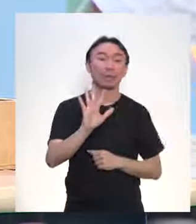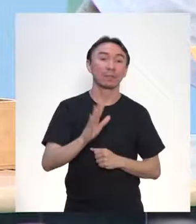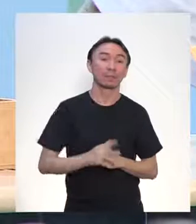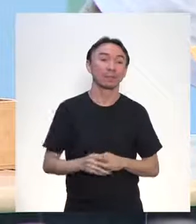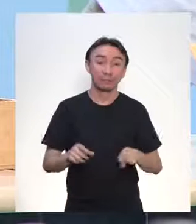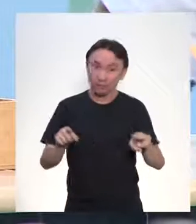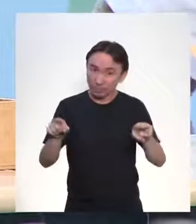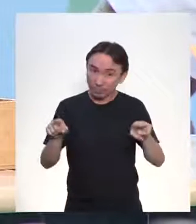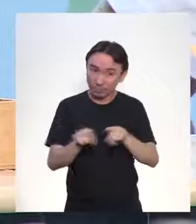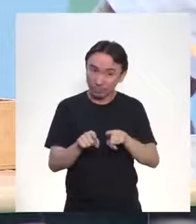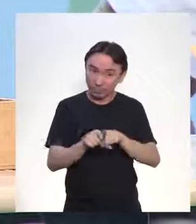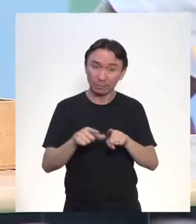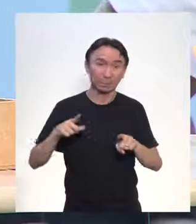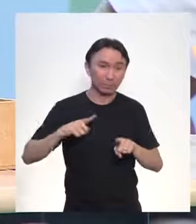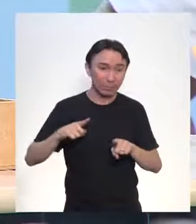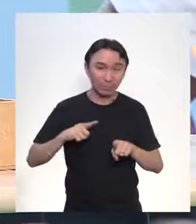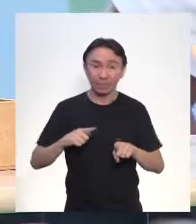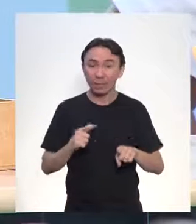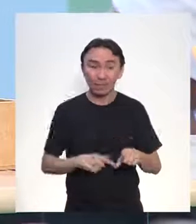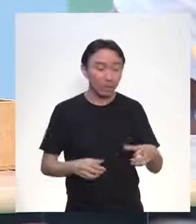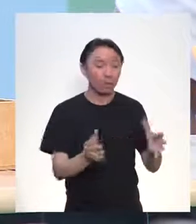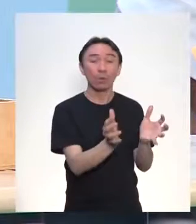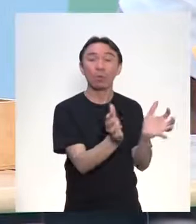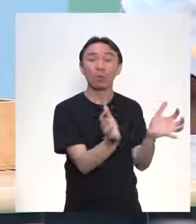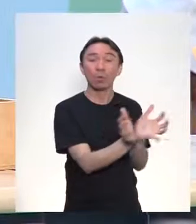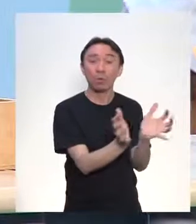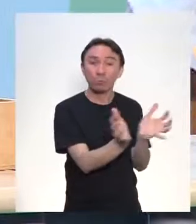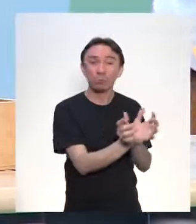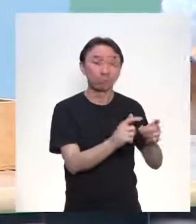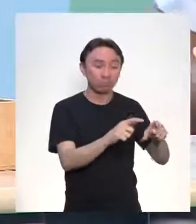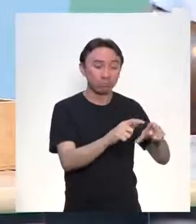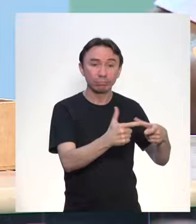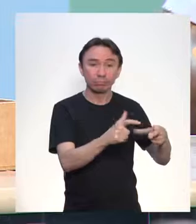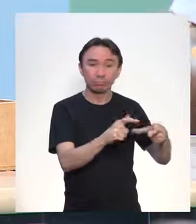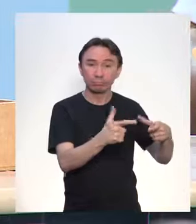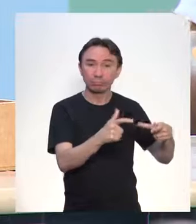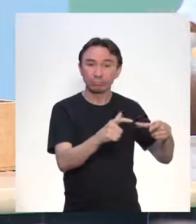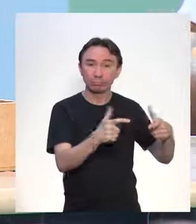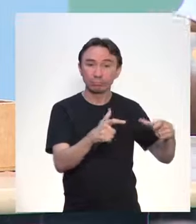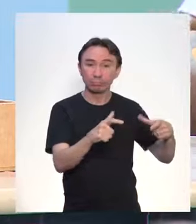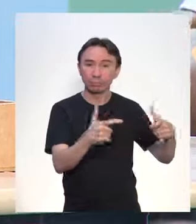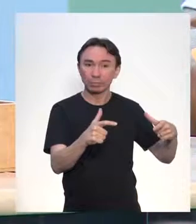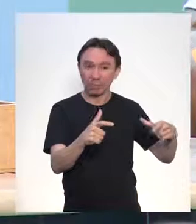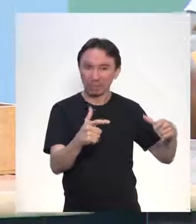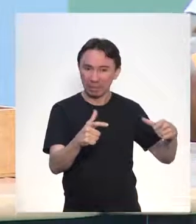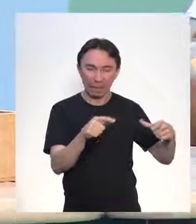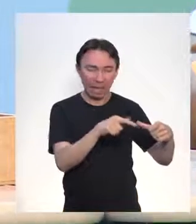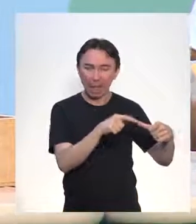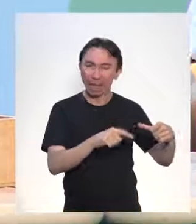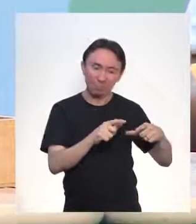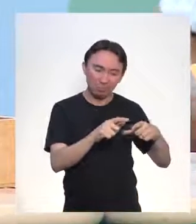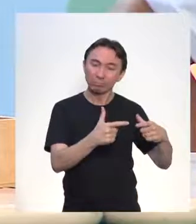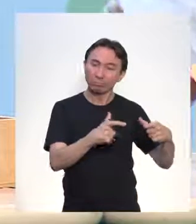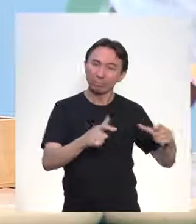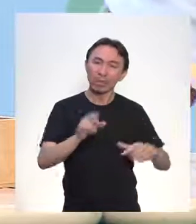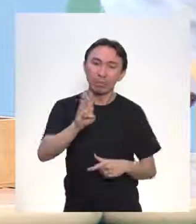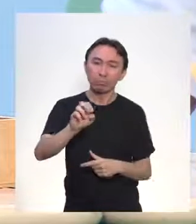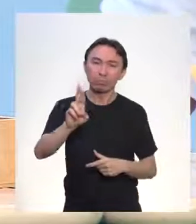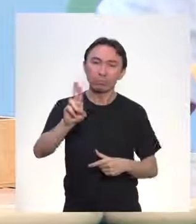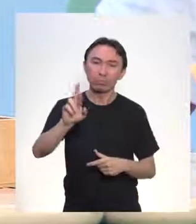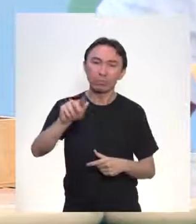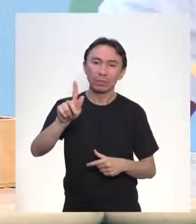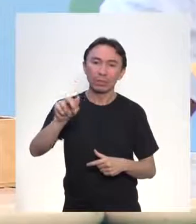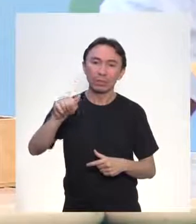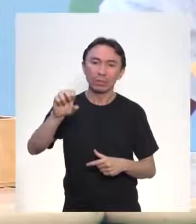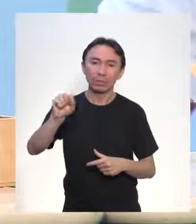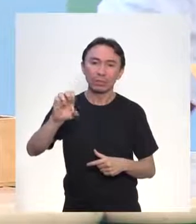uma classe social que está crescendo nesse cenário, que são os burgueses. Esses burgueses, eles não estão inseridos